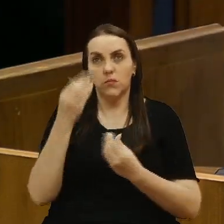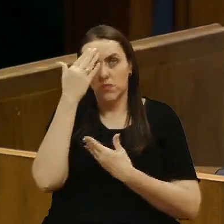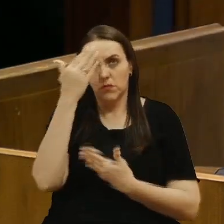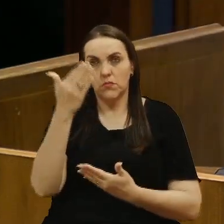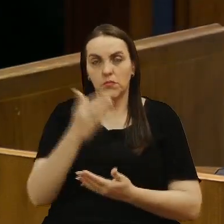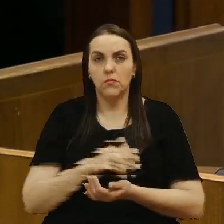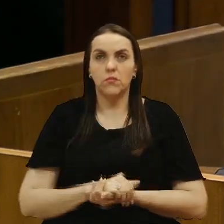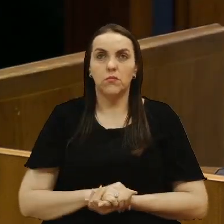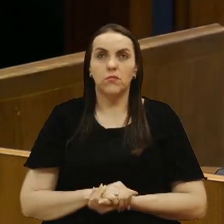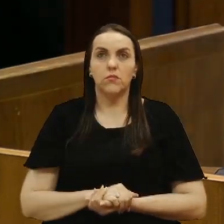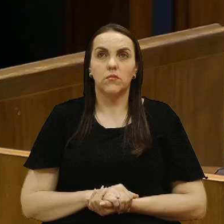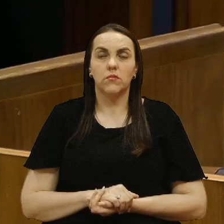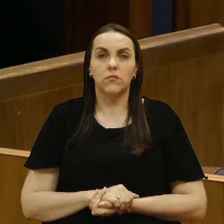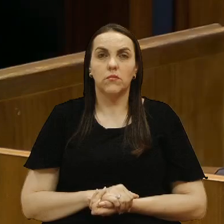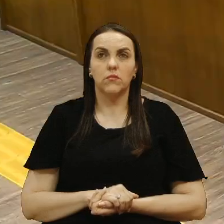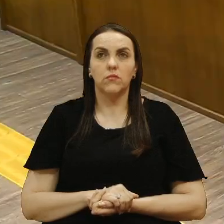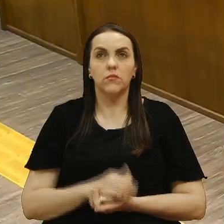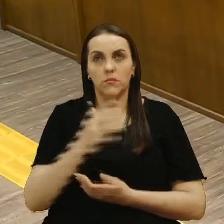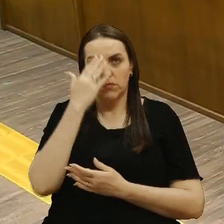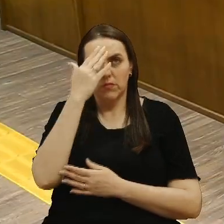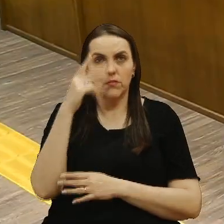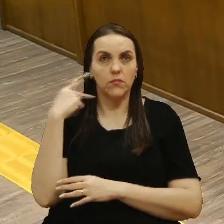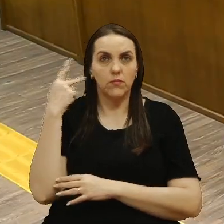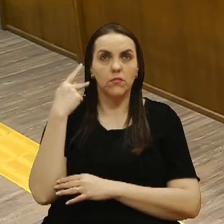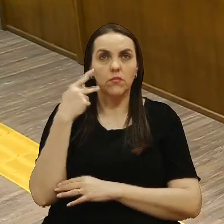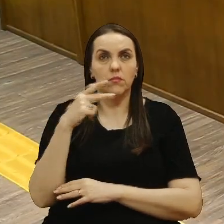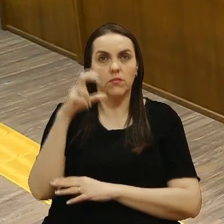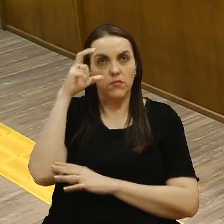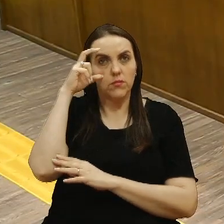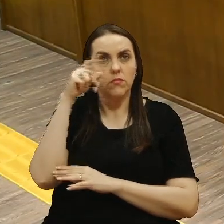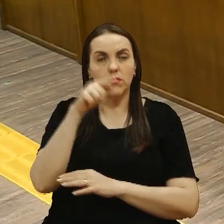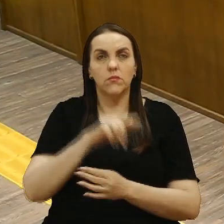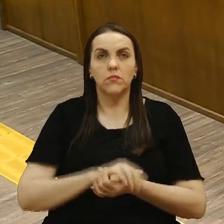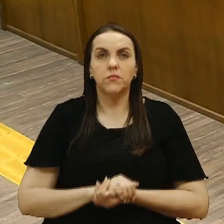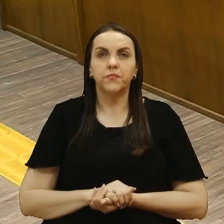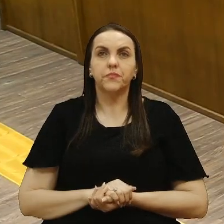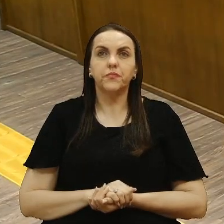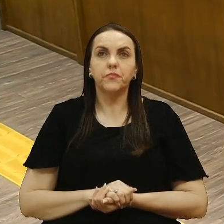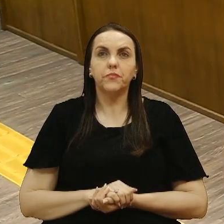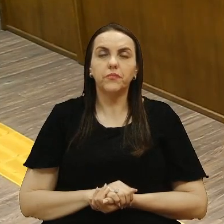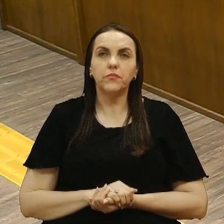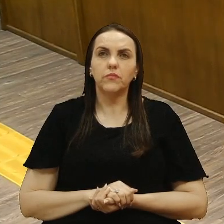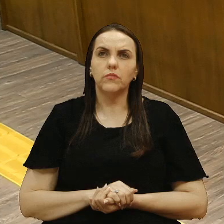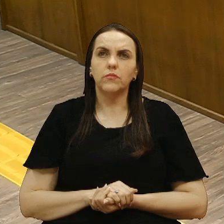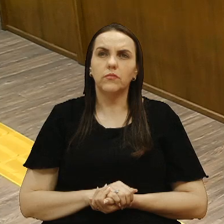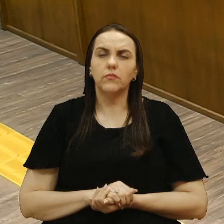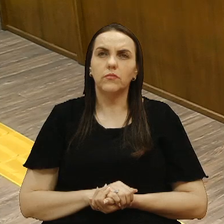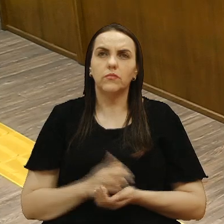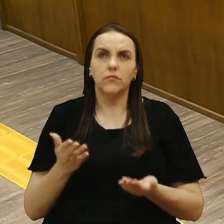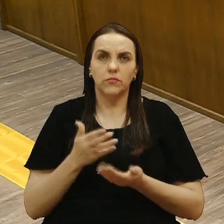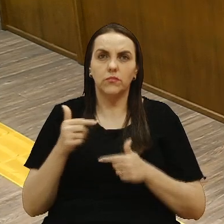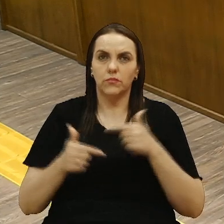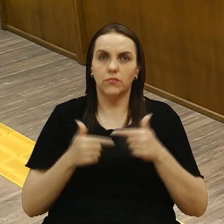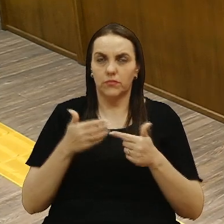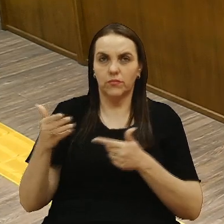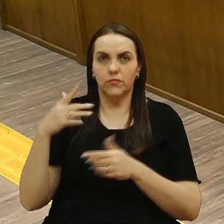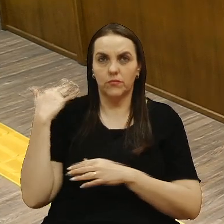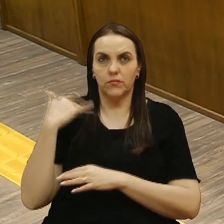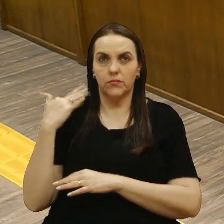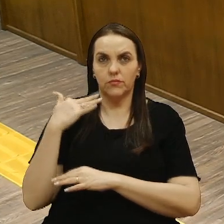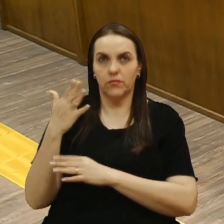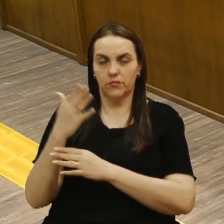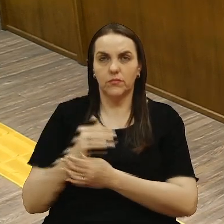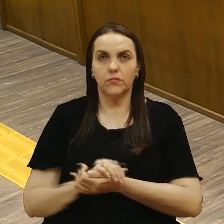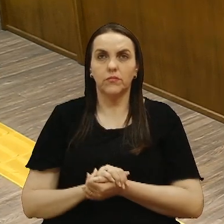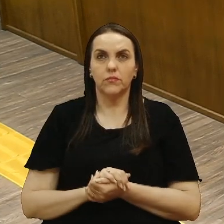obrigada. Obrigado, vereadora Sandra Boneto. Eu passo os trabalhos para a vereadora Andressa